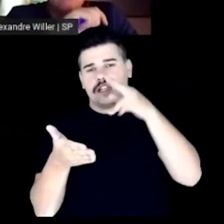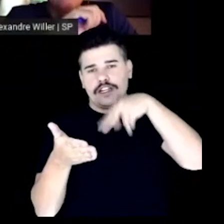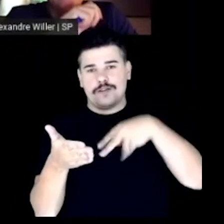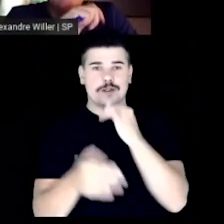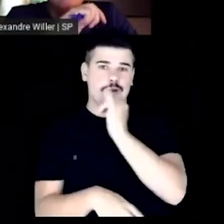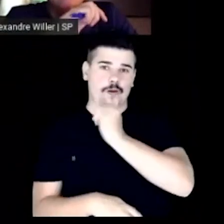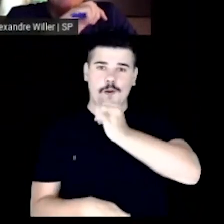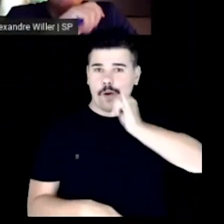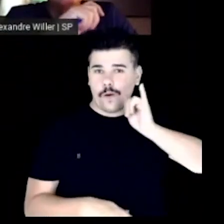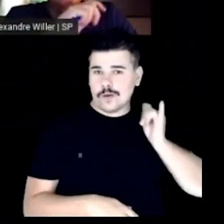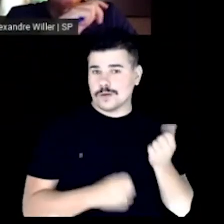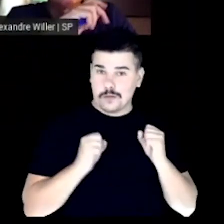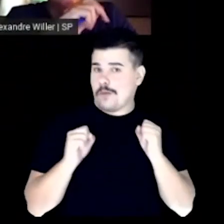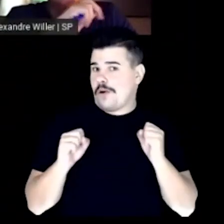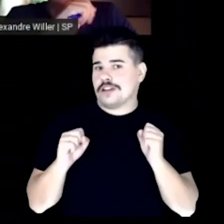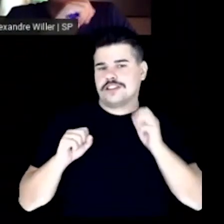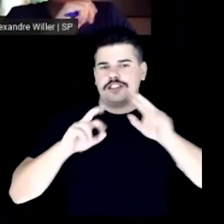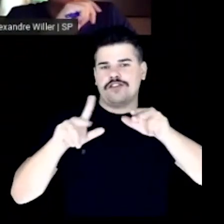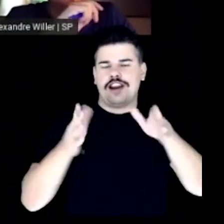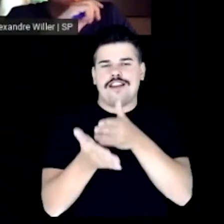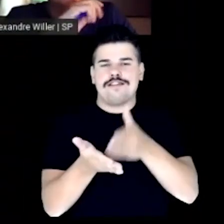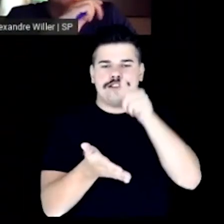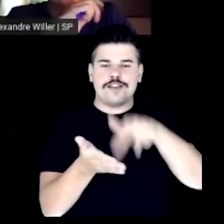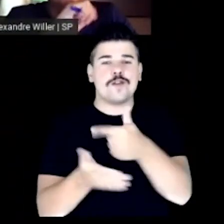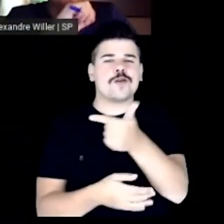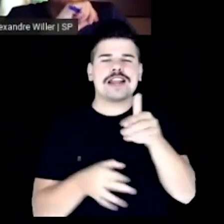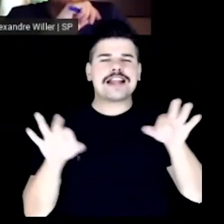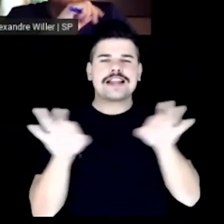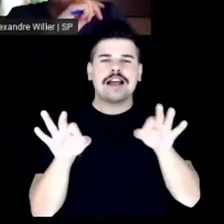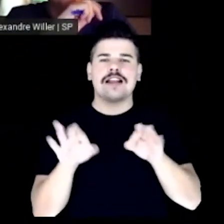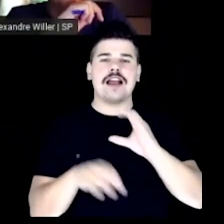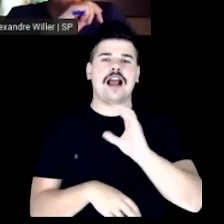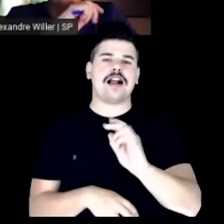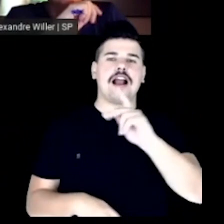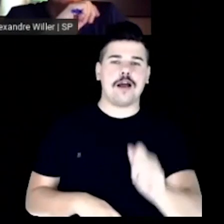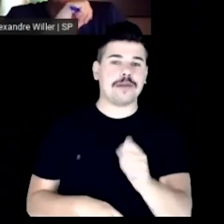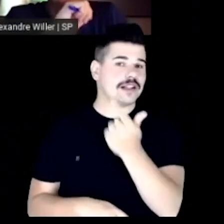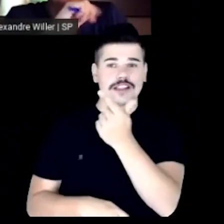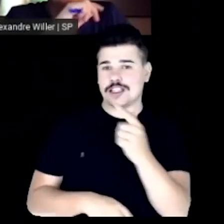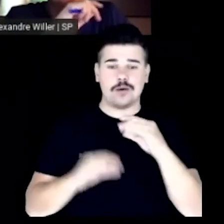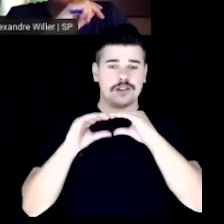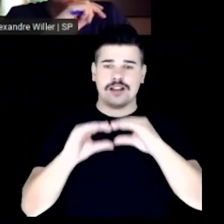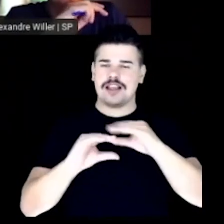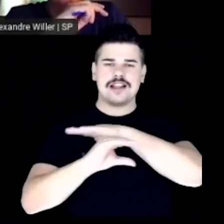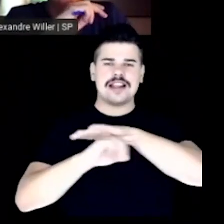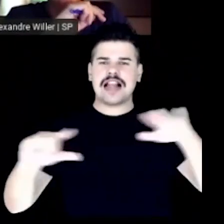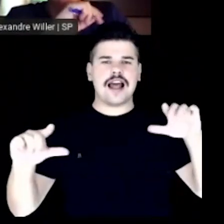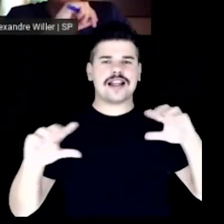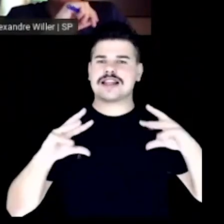um livro de contos, né? E eu queria um livro que não tivesse uma capa, que não